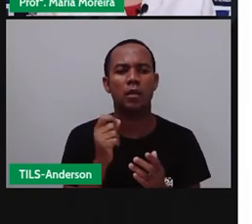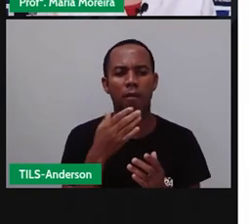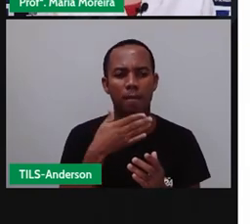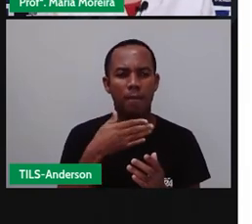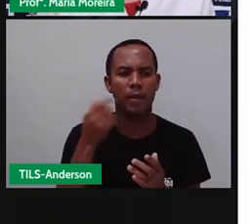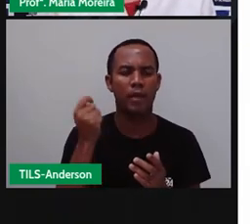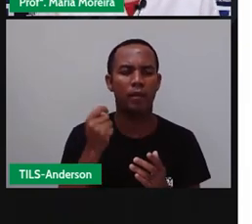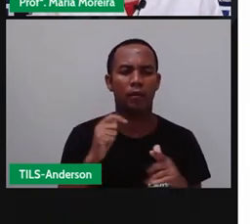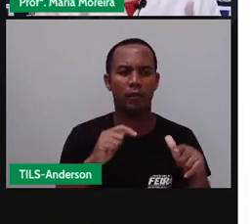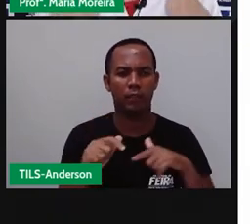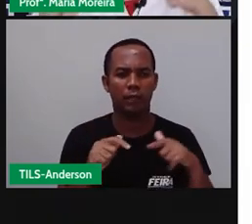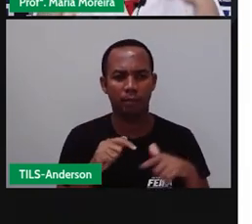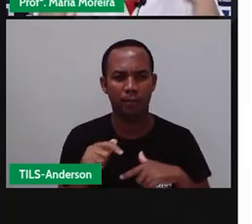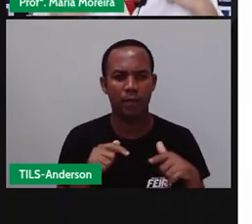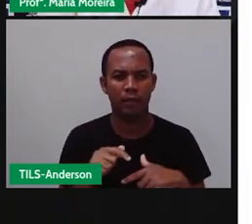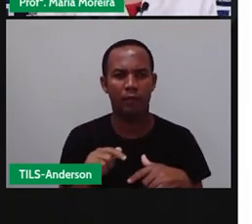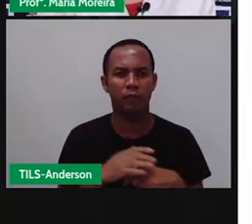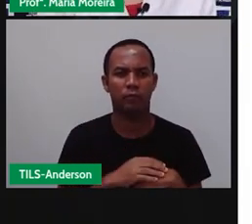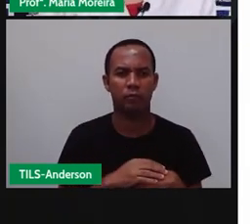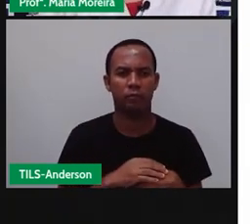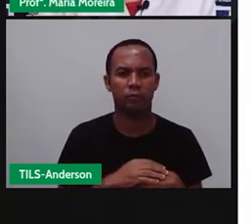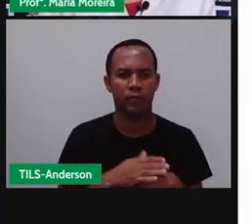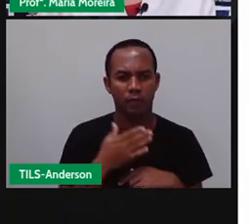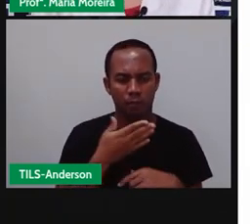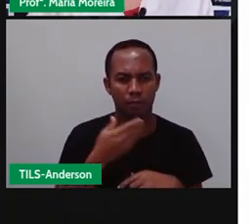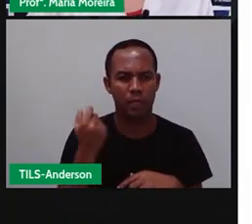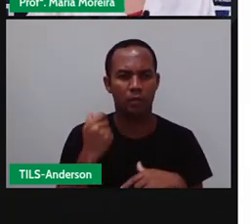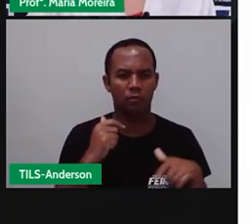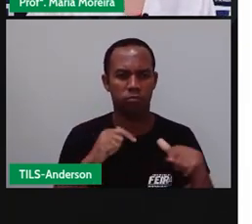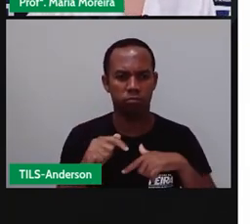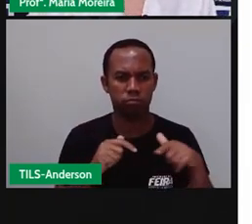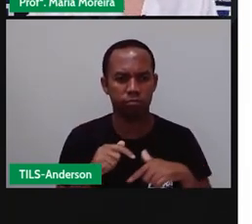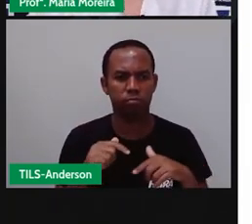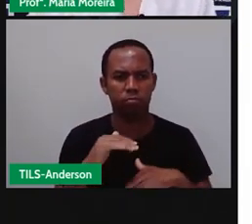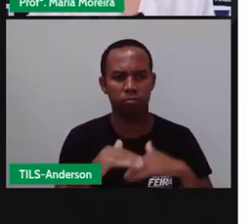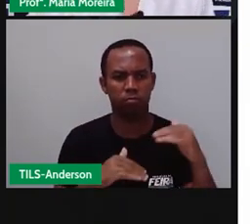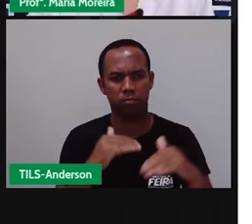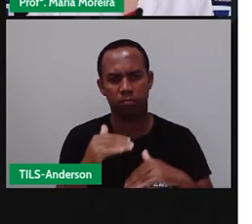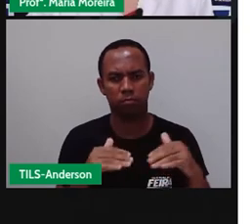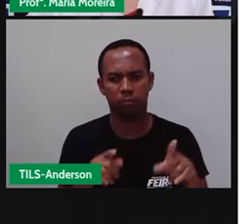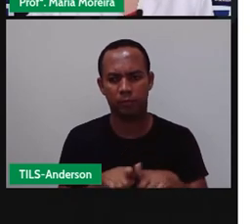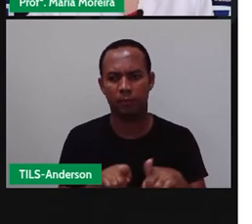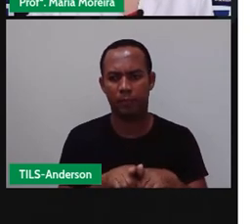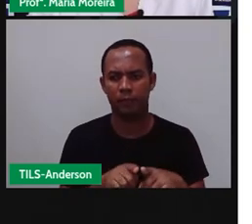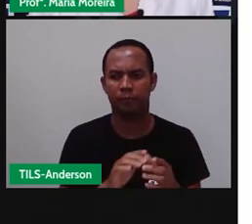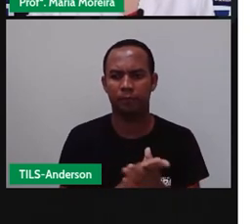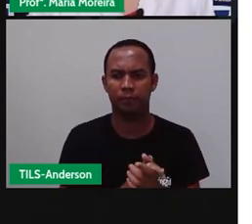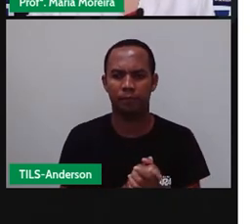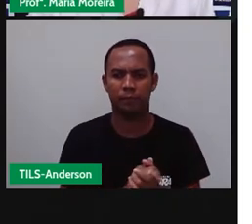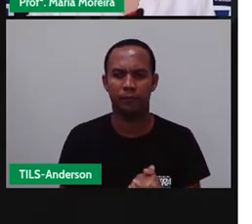boa profissão e você ser o melhor profissional que você possa ser, tá?